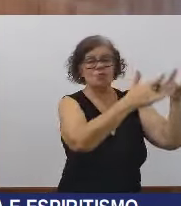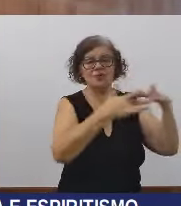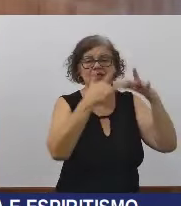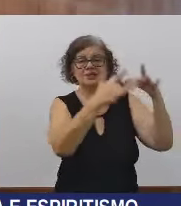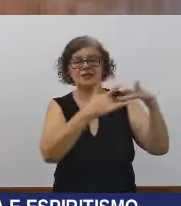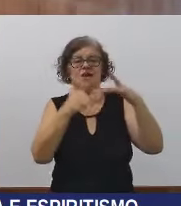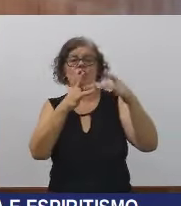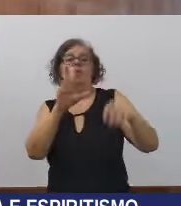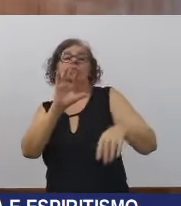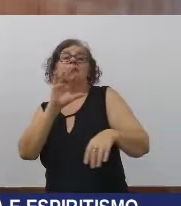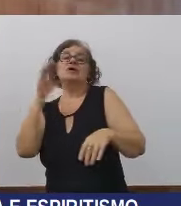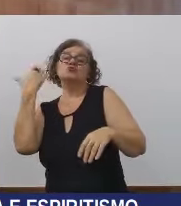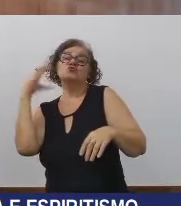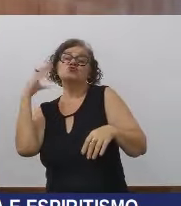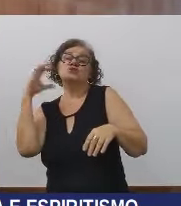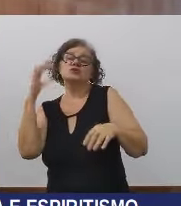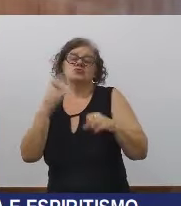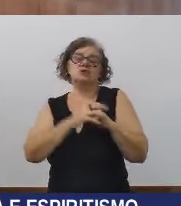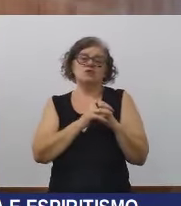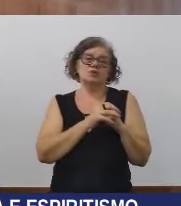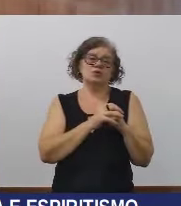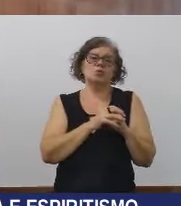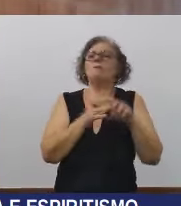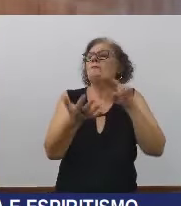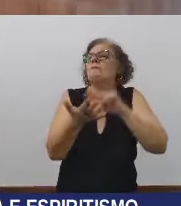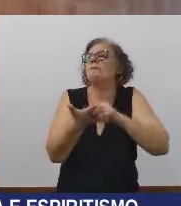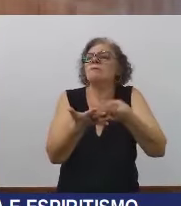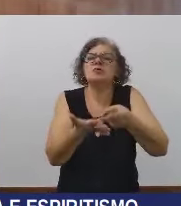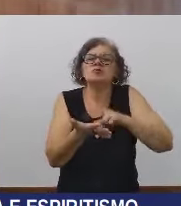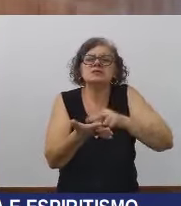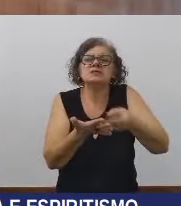científico. O que será que ele quis dizer isso?